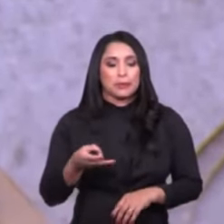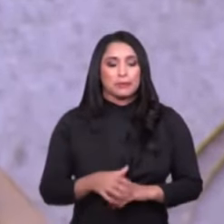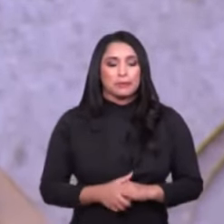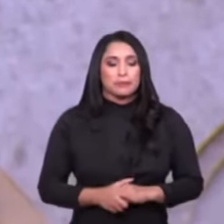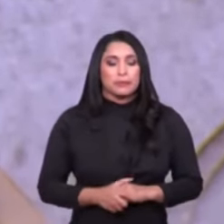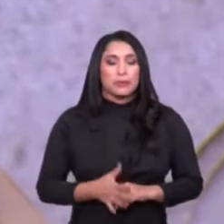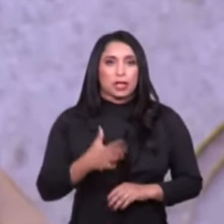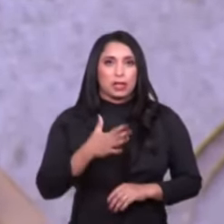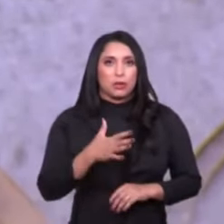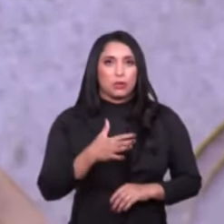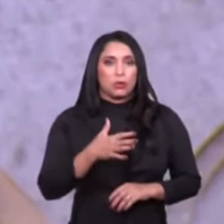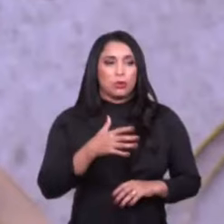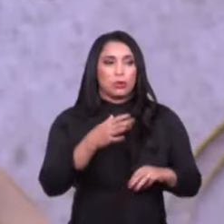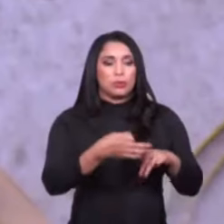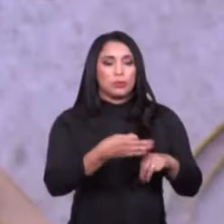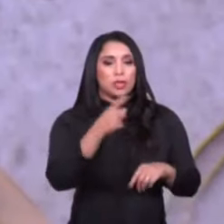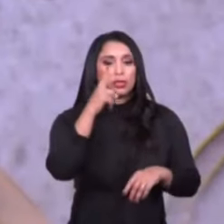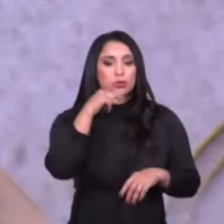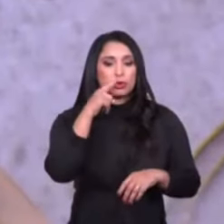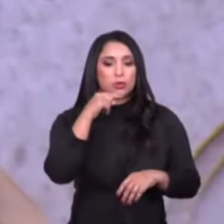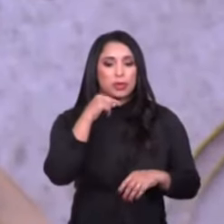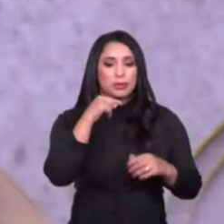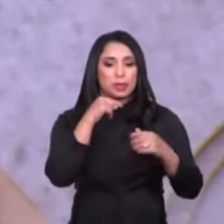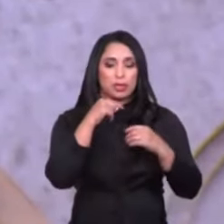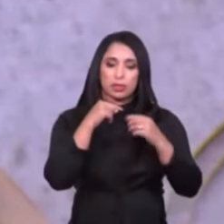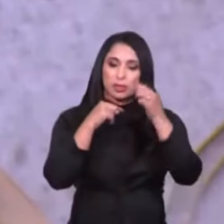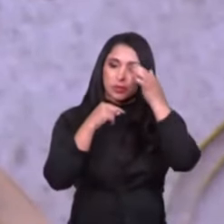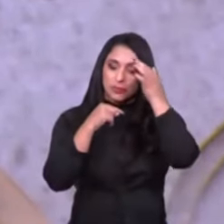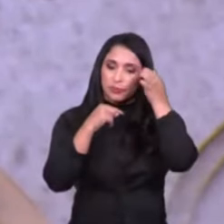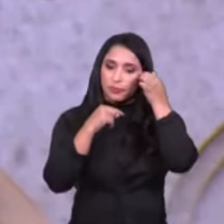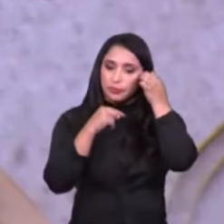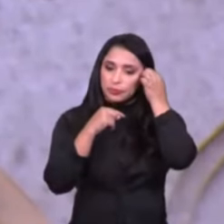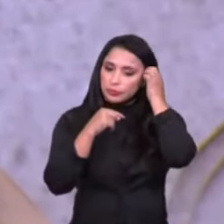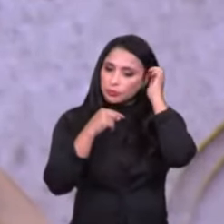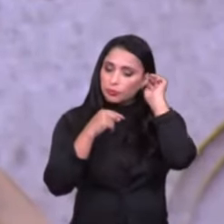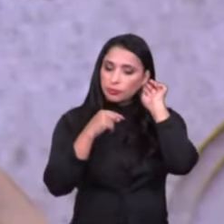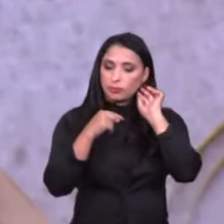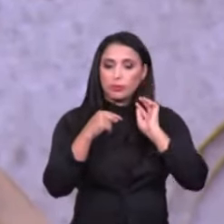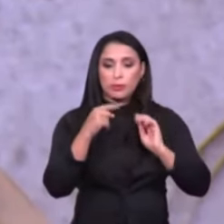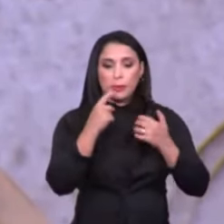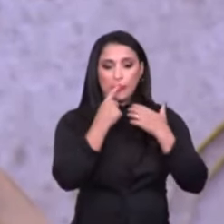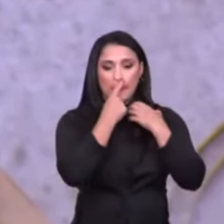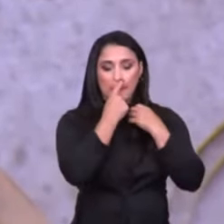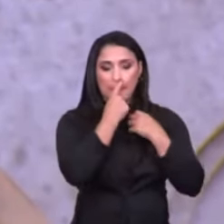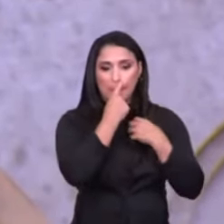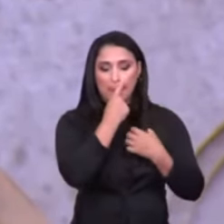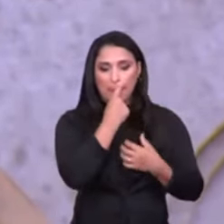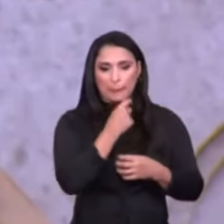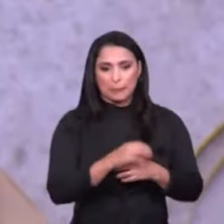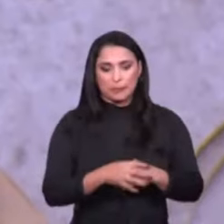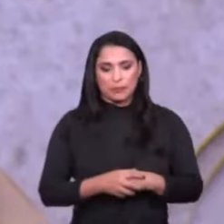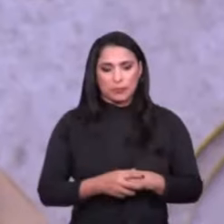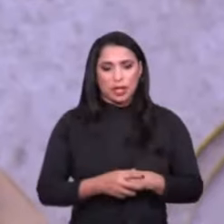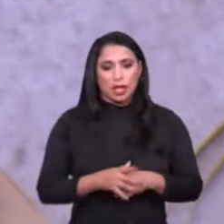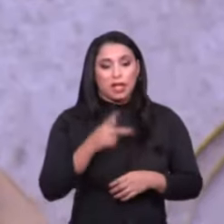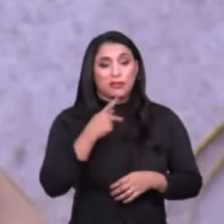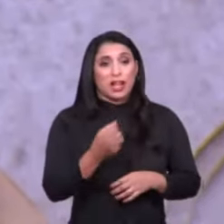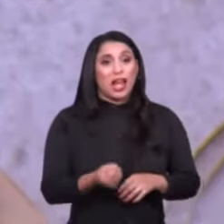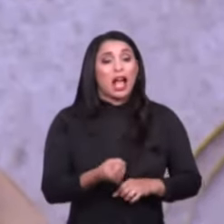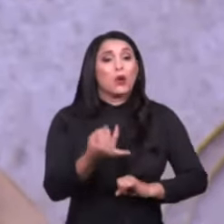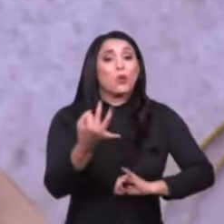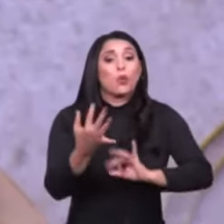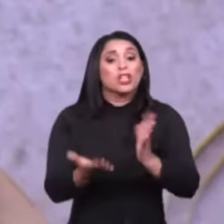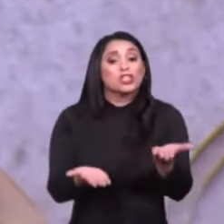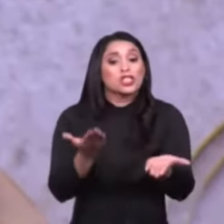Mendes, no reajuste, propõe a fixação dos seguintes critérios quantitativos para a presunção